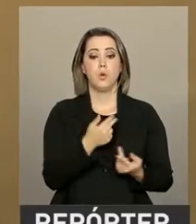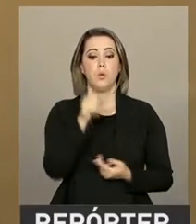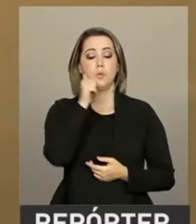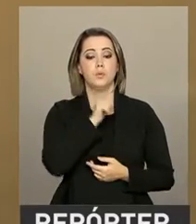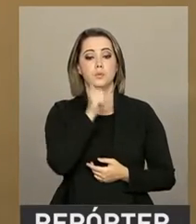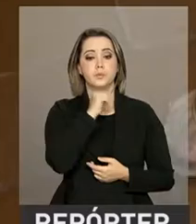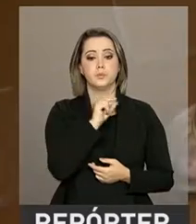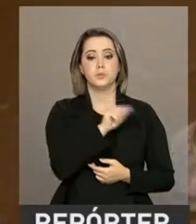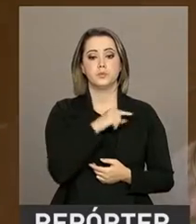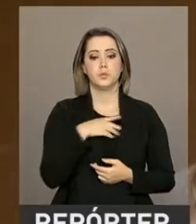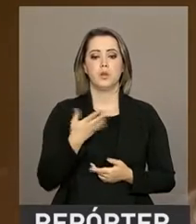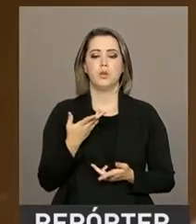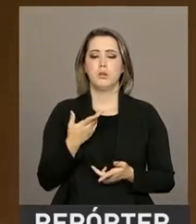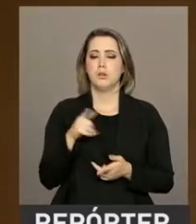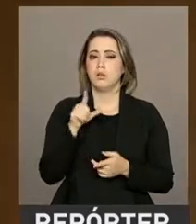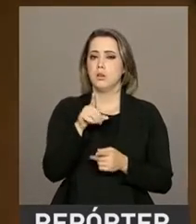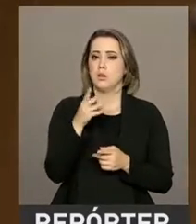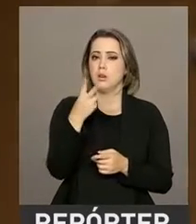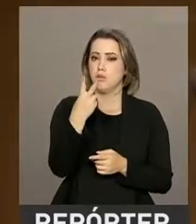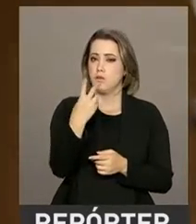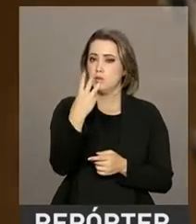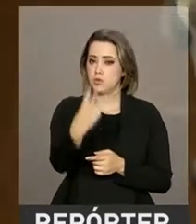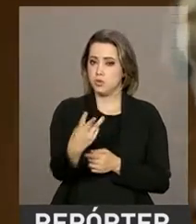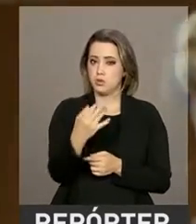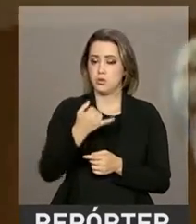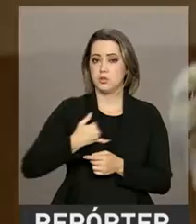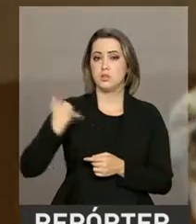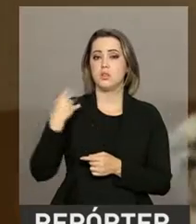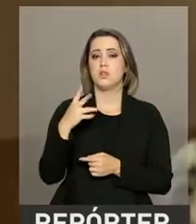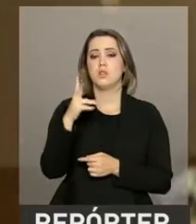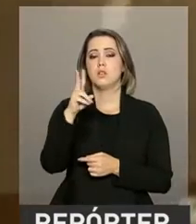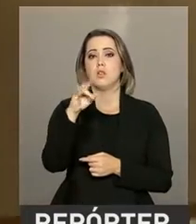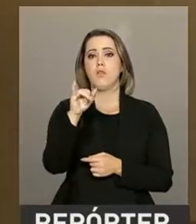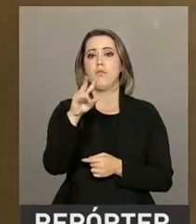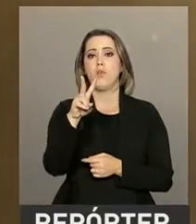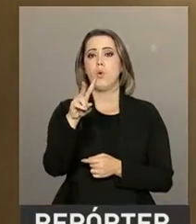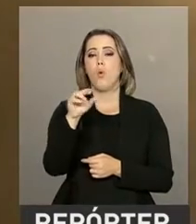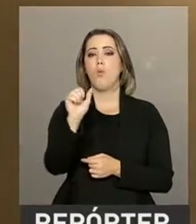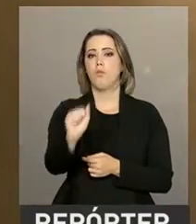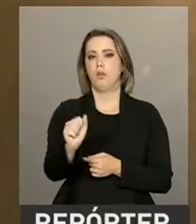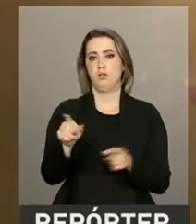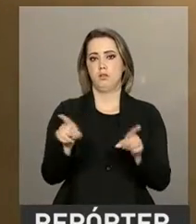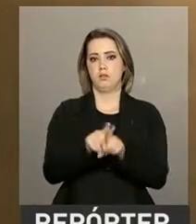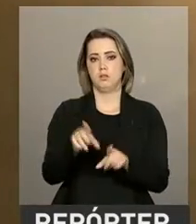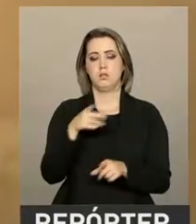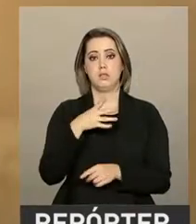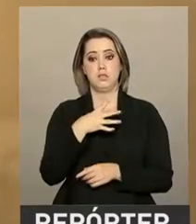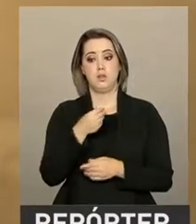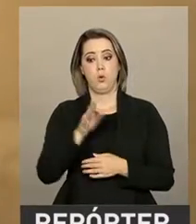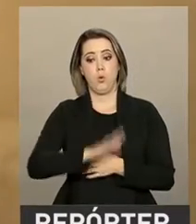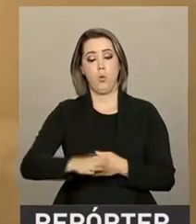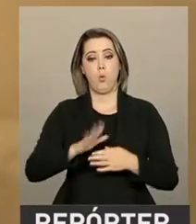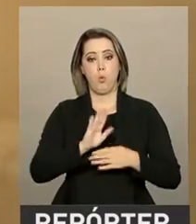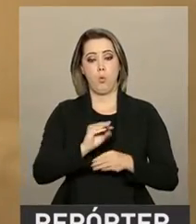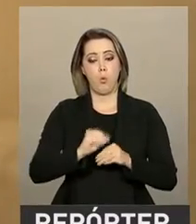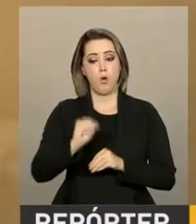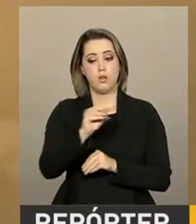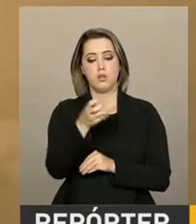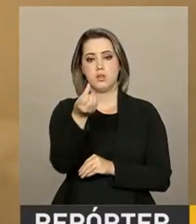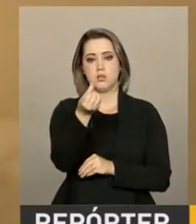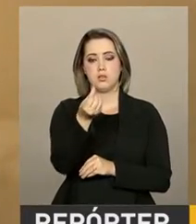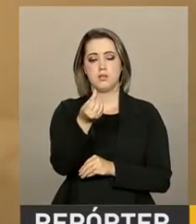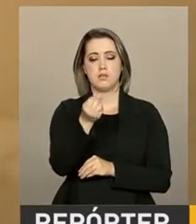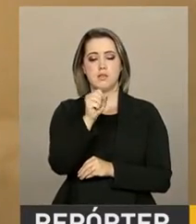soares e uva desde os 23 anos mãe de dois filhos a dona de casa cria seis netos eu acho que eu ainda não tô acreditando